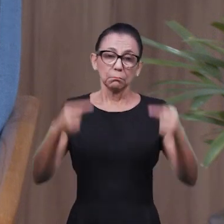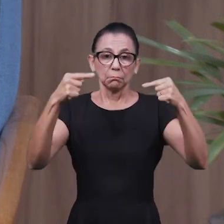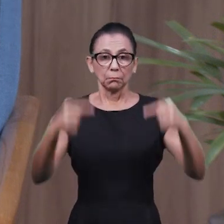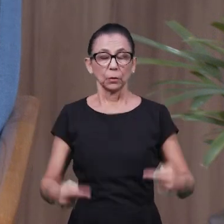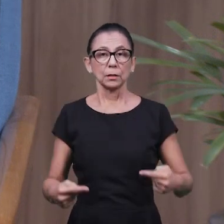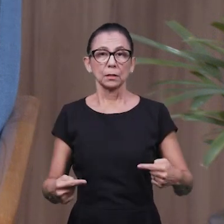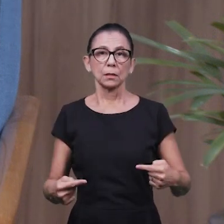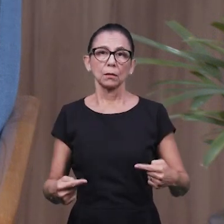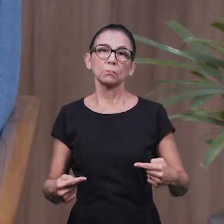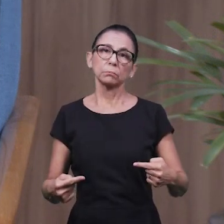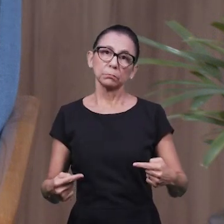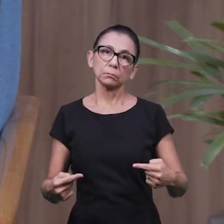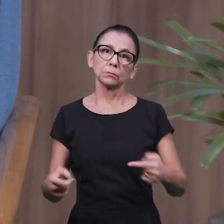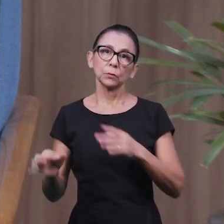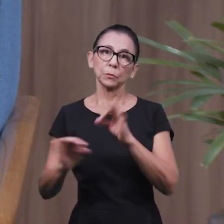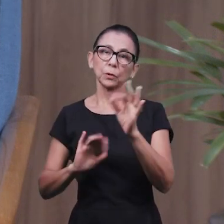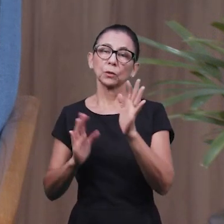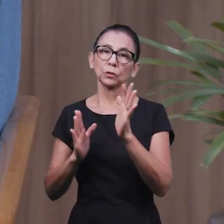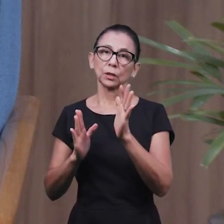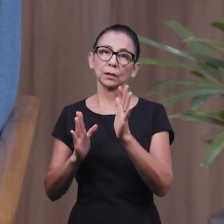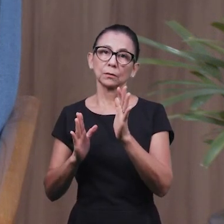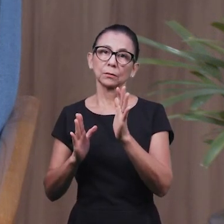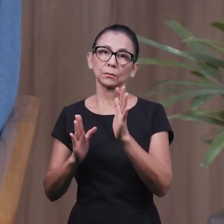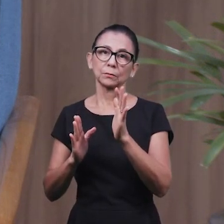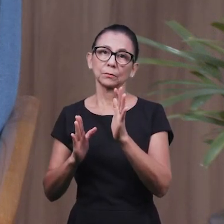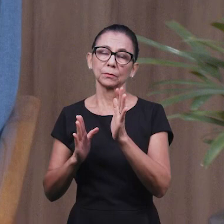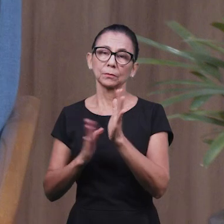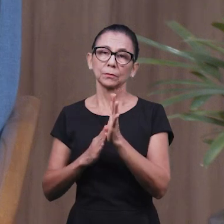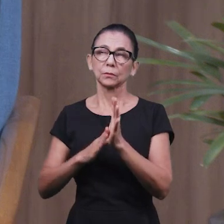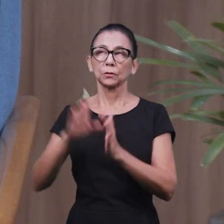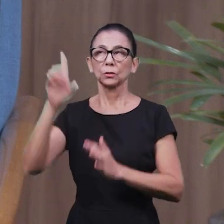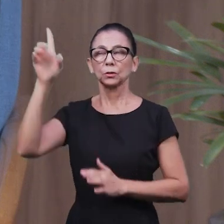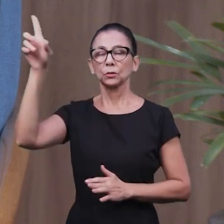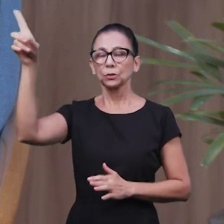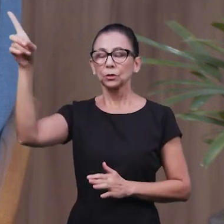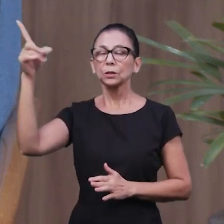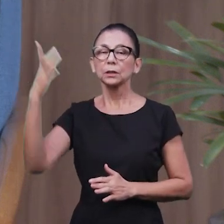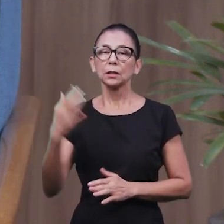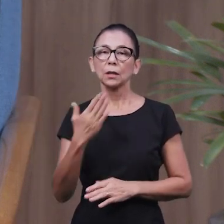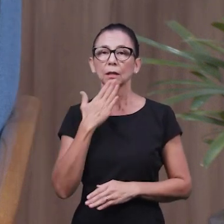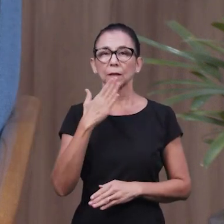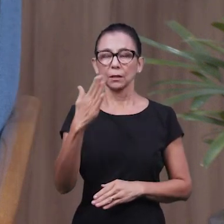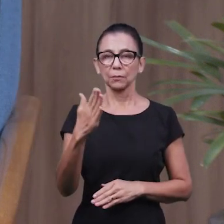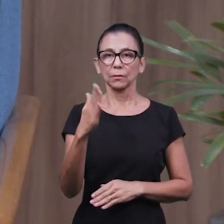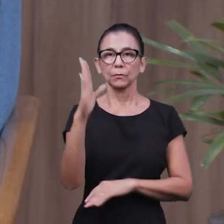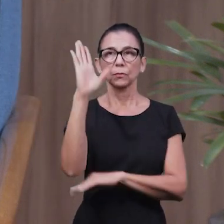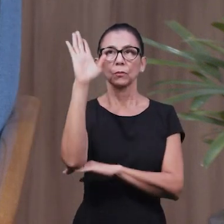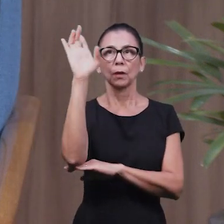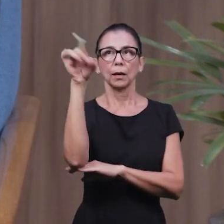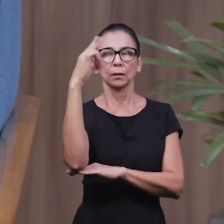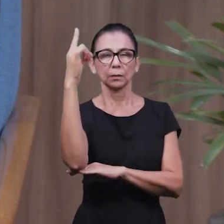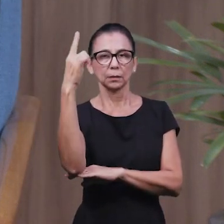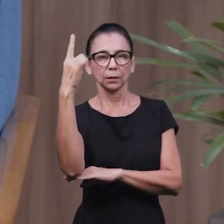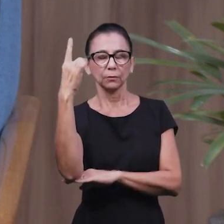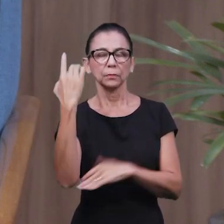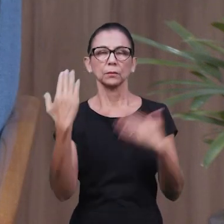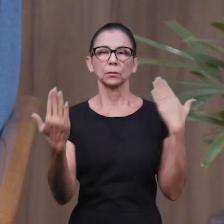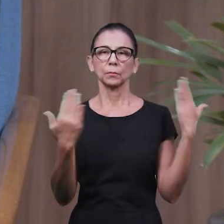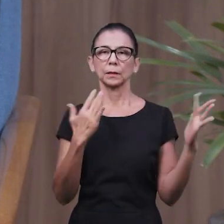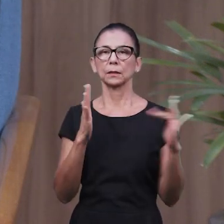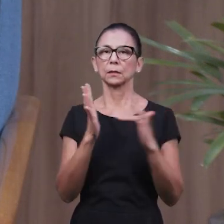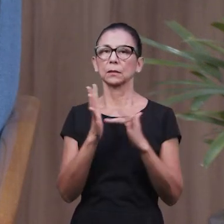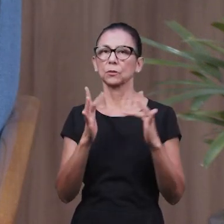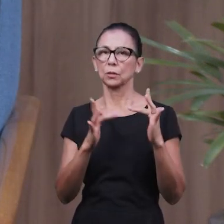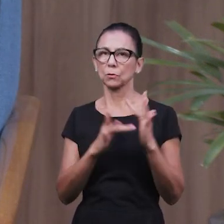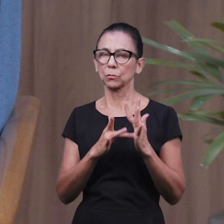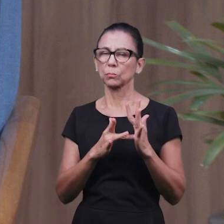oposição, nós temos aqui o projeto de Deus na vida de Davi e do governo de Davi, inclusive Davi, tipo do Senhor Jesus, né? Tipo da obra